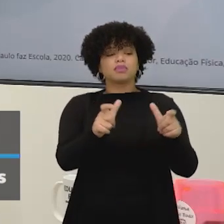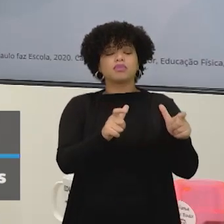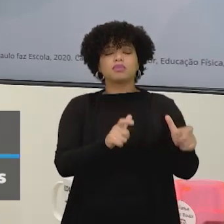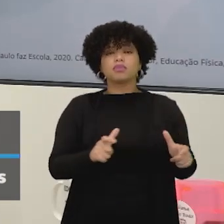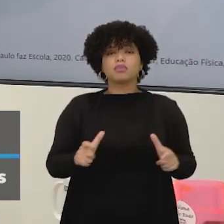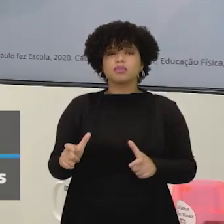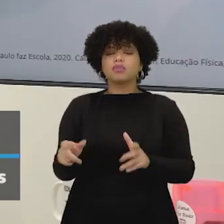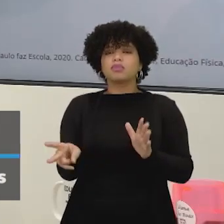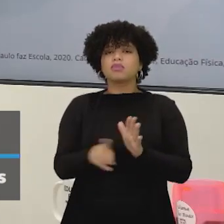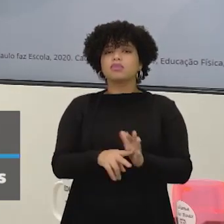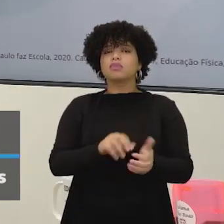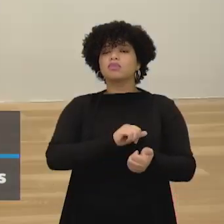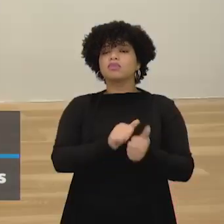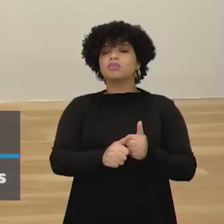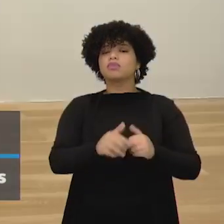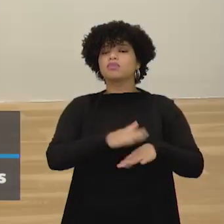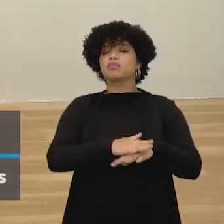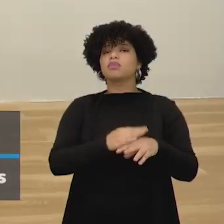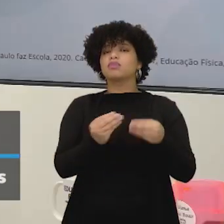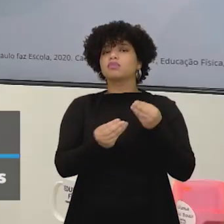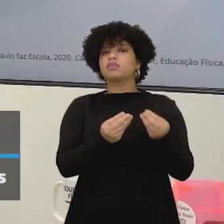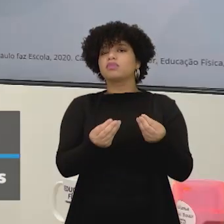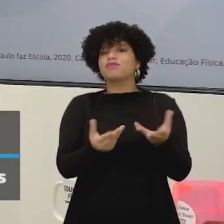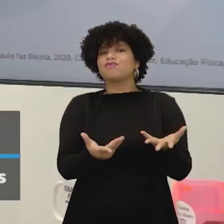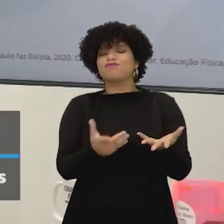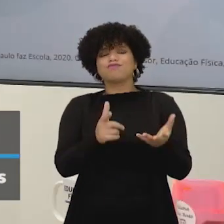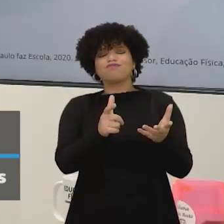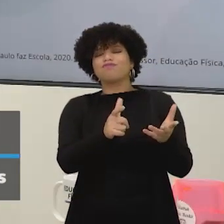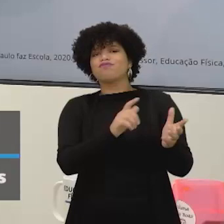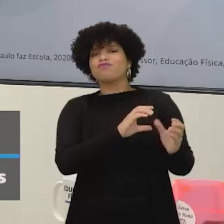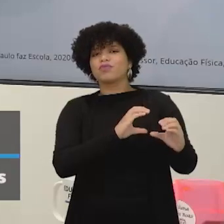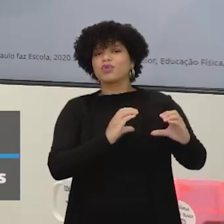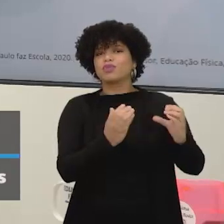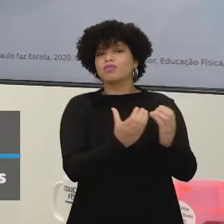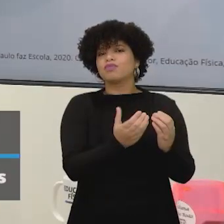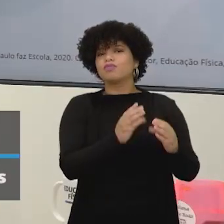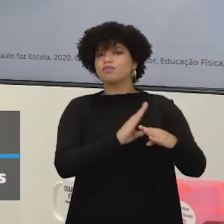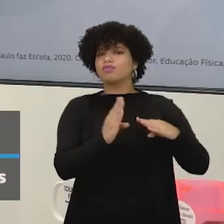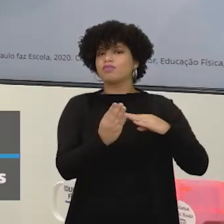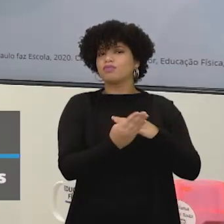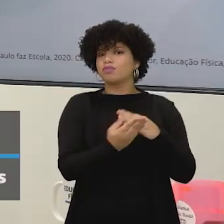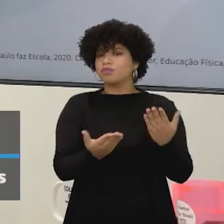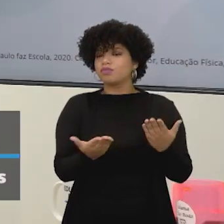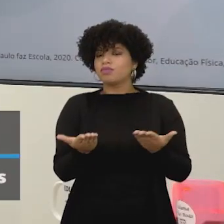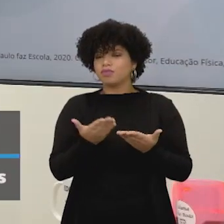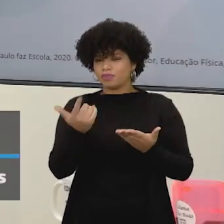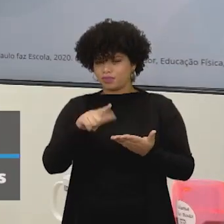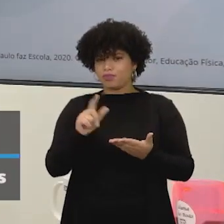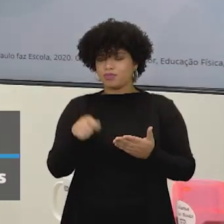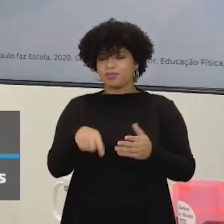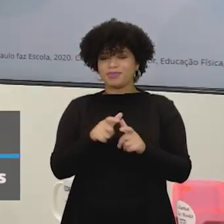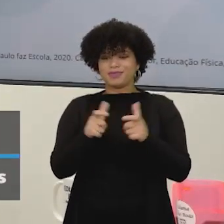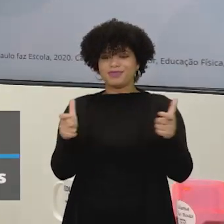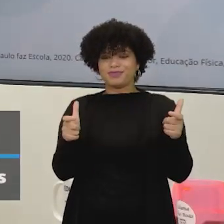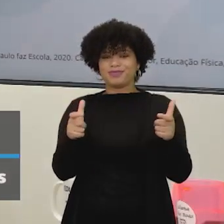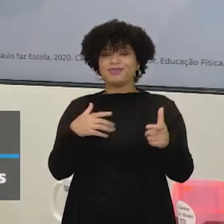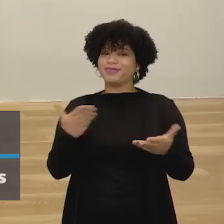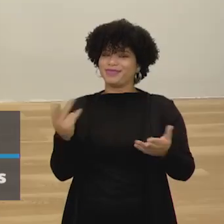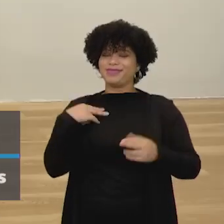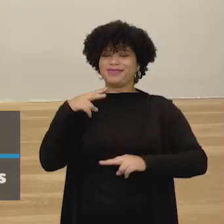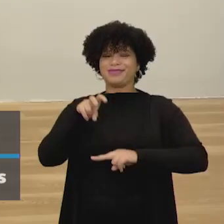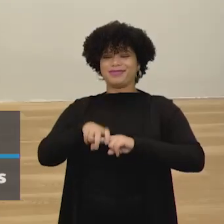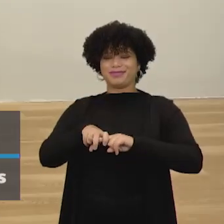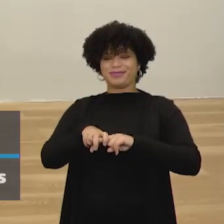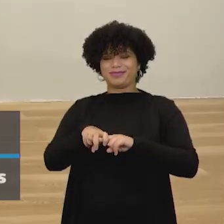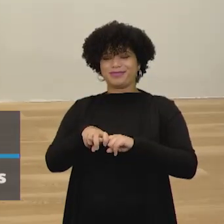prática mesmo dos esportes na comunidade. Hoje a gente pode abranger mais essa pesquisa com eles, Juliana. Vou até sentar aqui